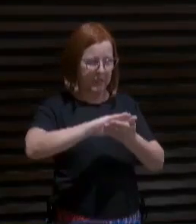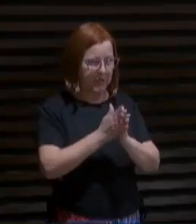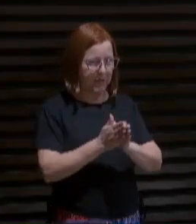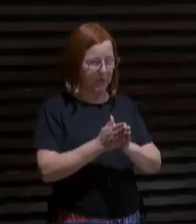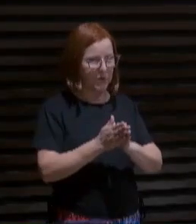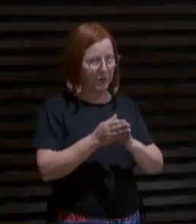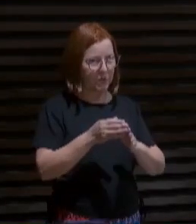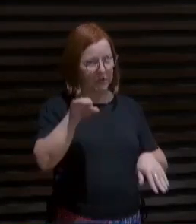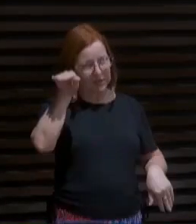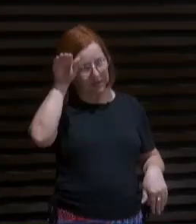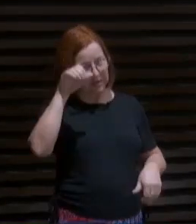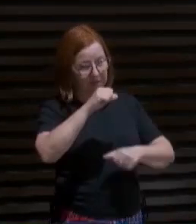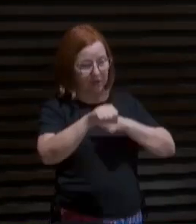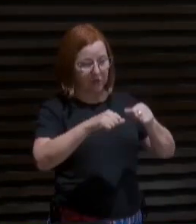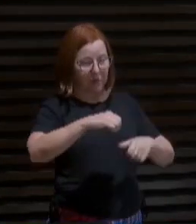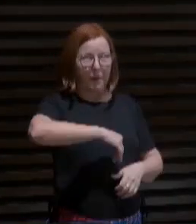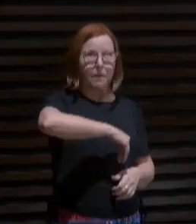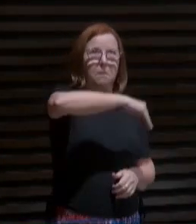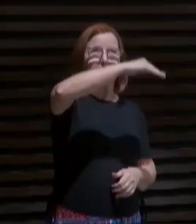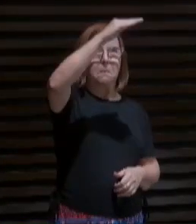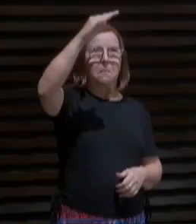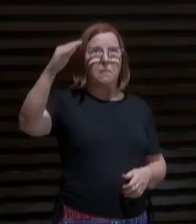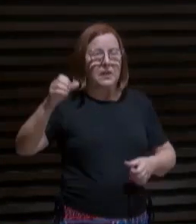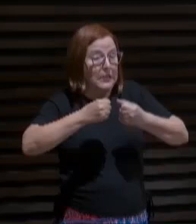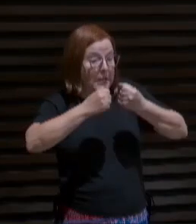em grande montanha que encheu toda a terra.